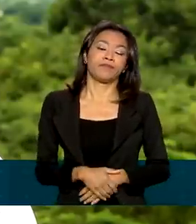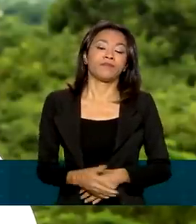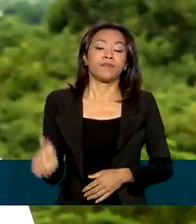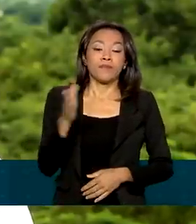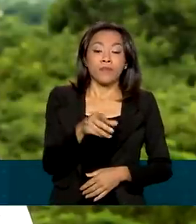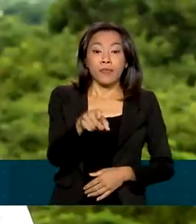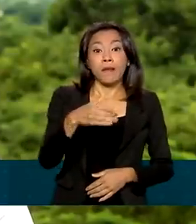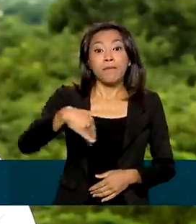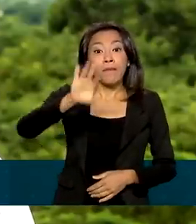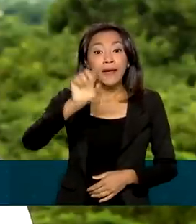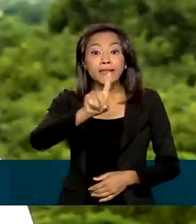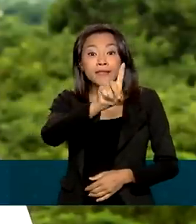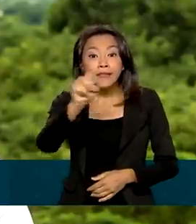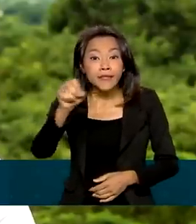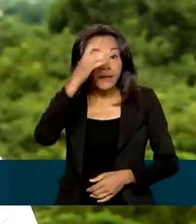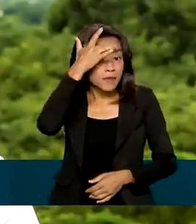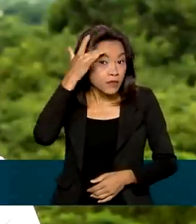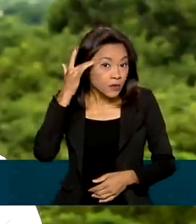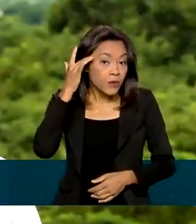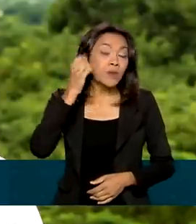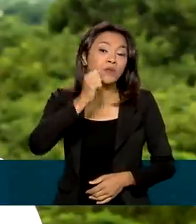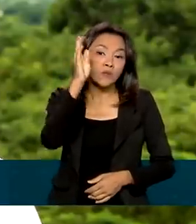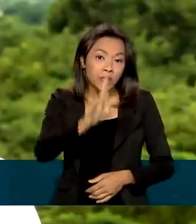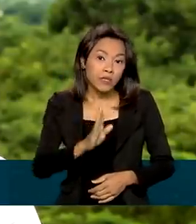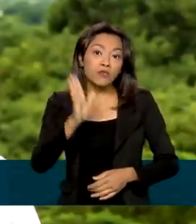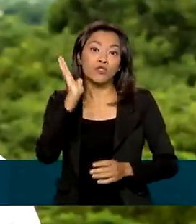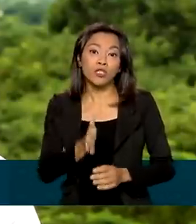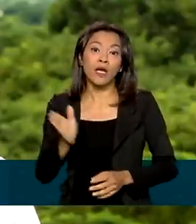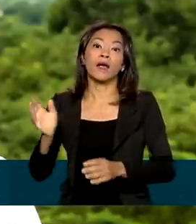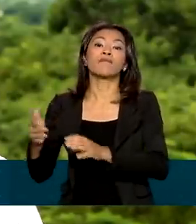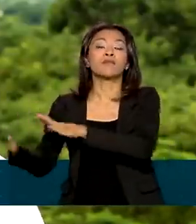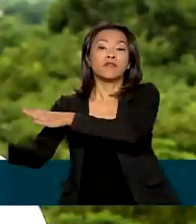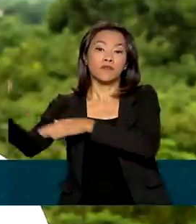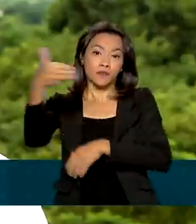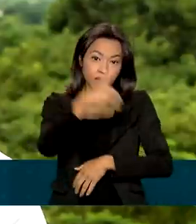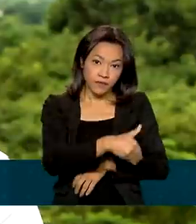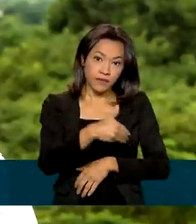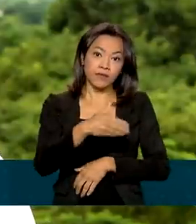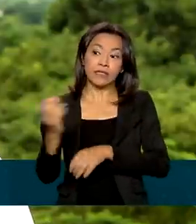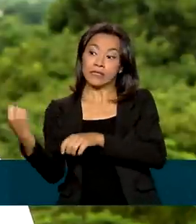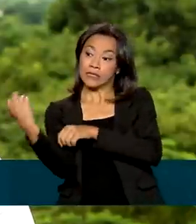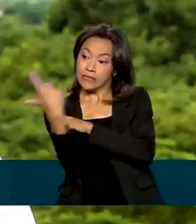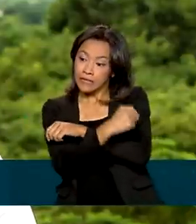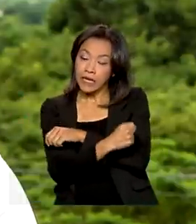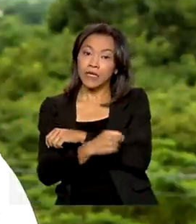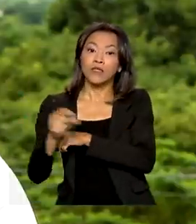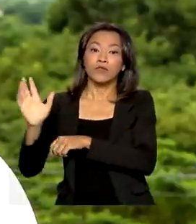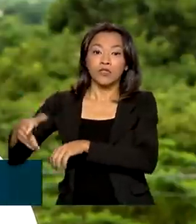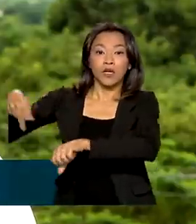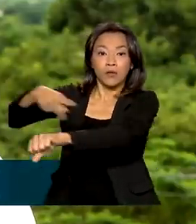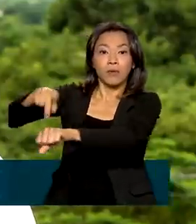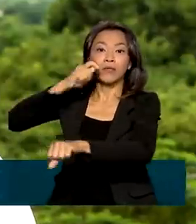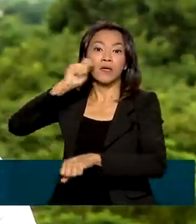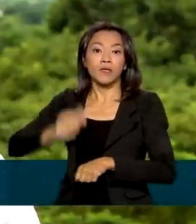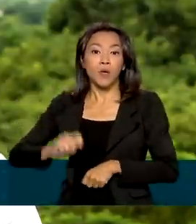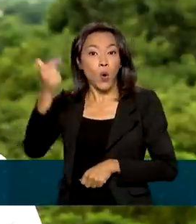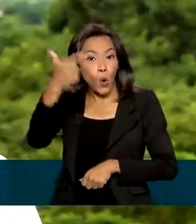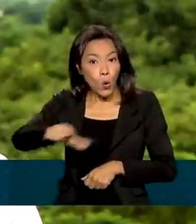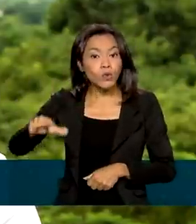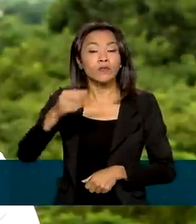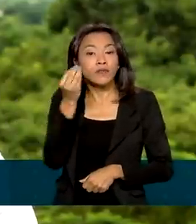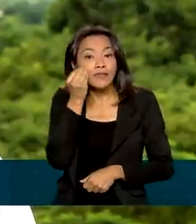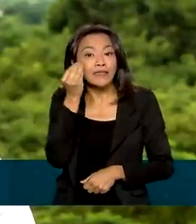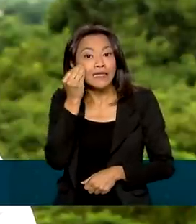mais de 100 brasileiros já conseguiram sair da Ucrânia nos últimos dias. Outros 80 cadastrados ainda tentam deixar o